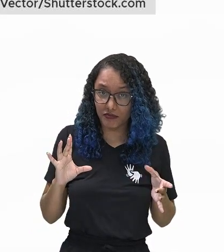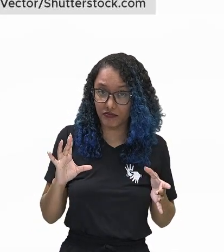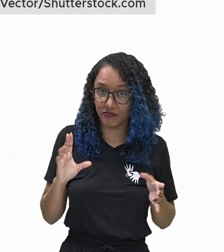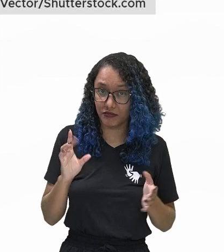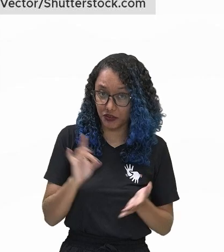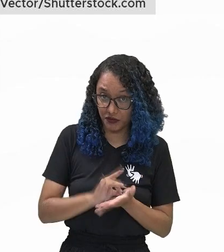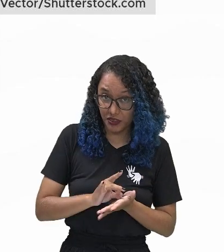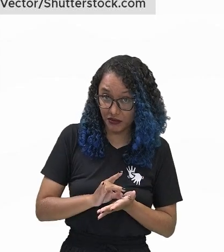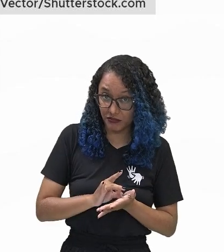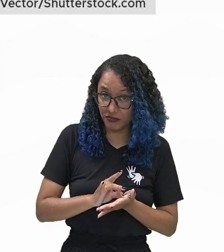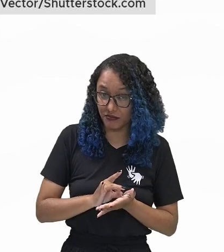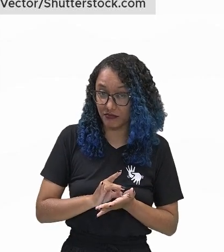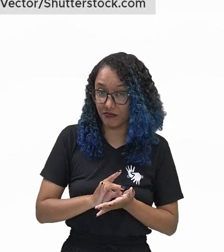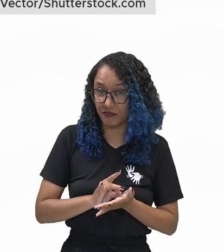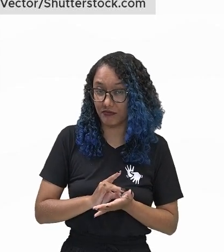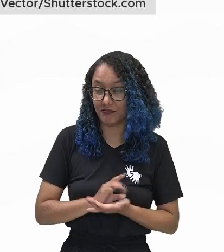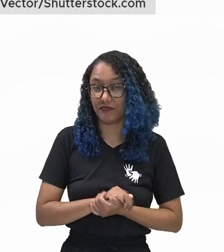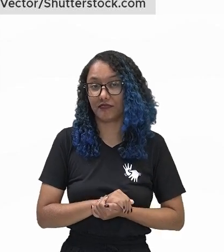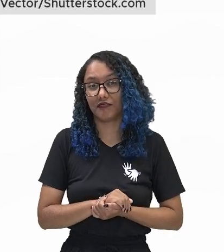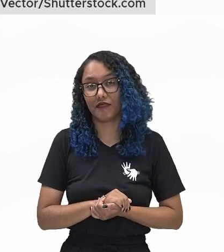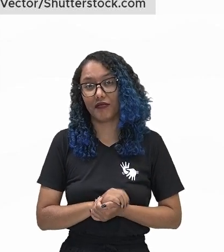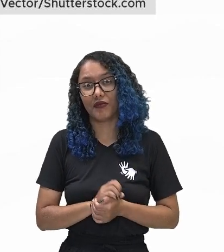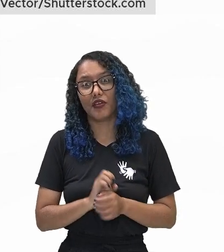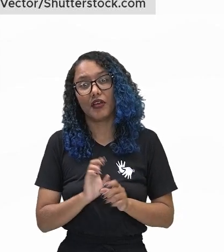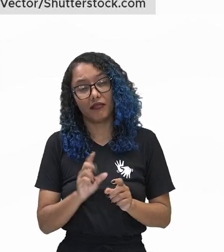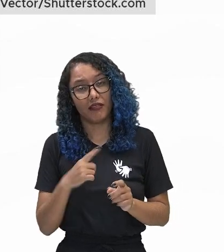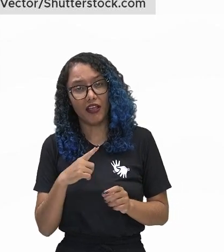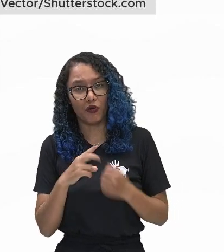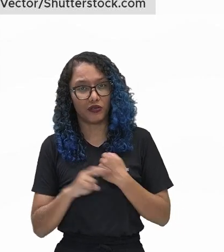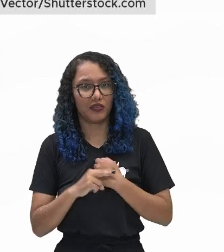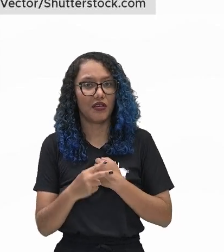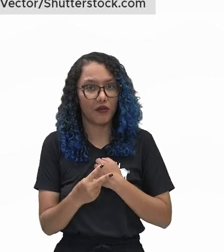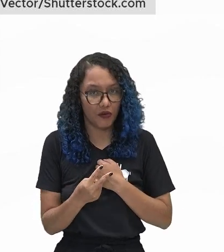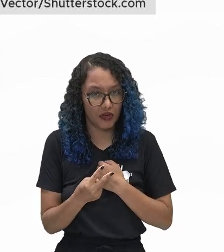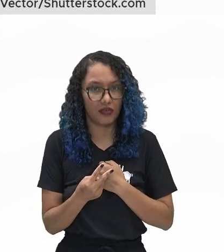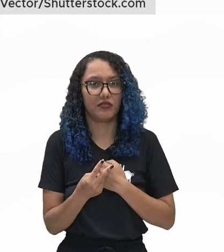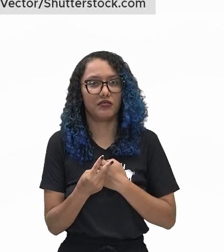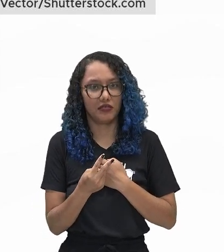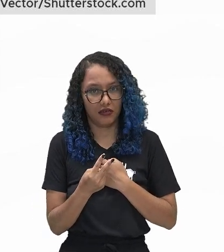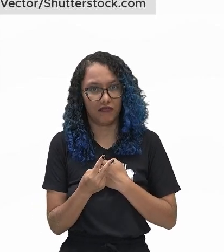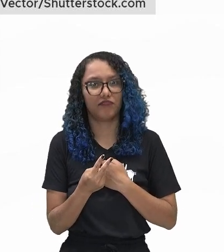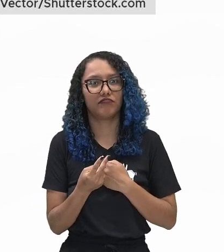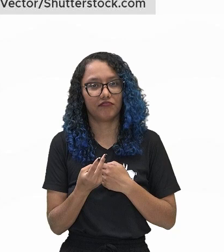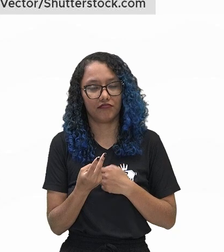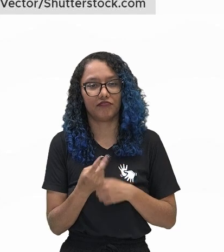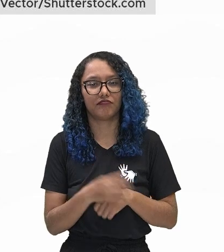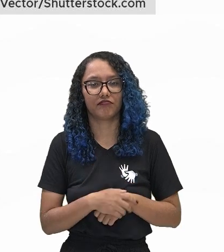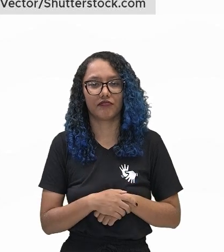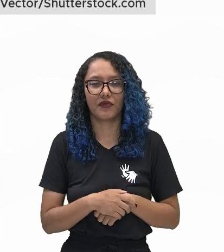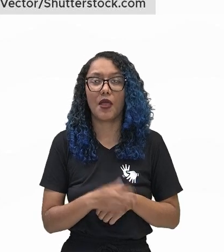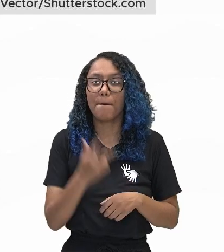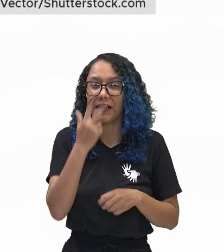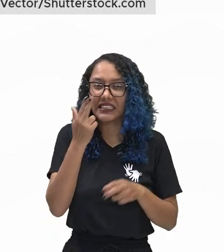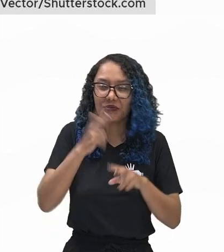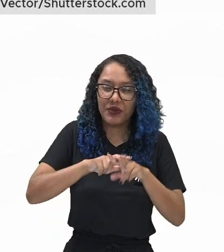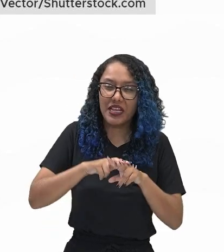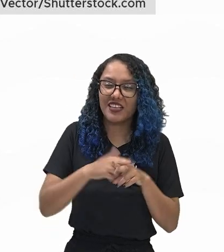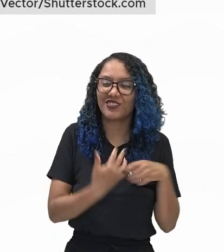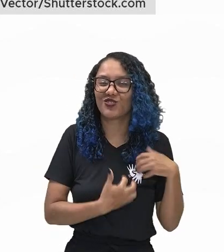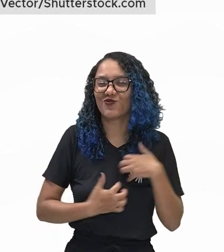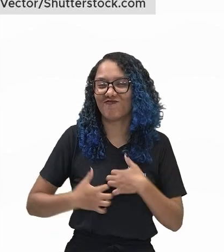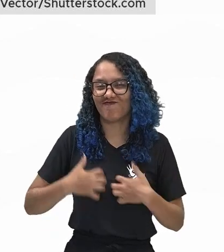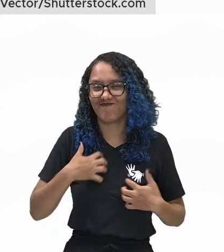somos condenados à liberdade. Condenados à liberdade. É angustiante isso. Por que nós